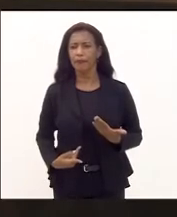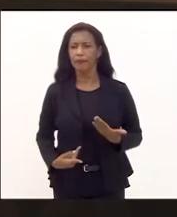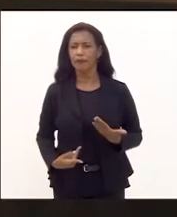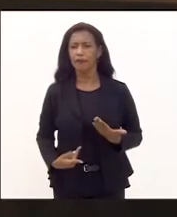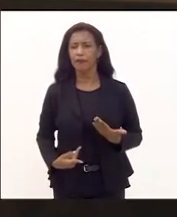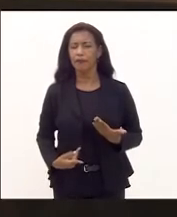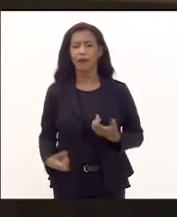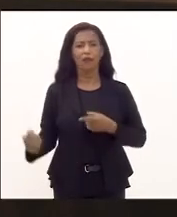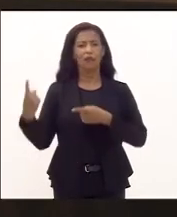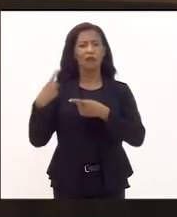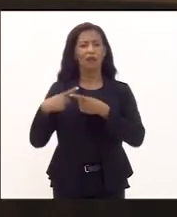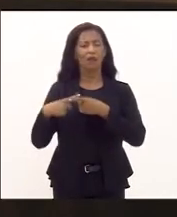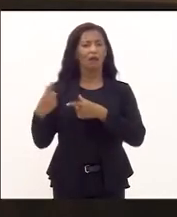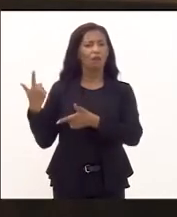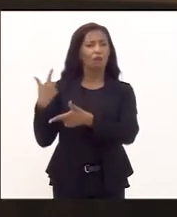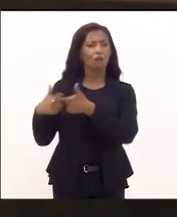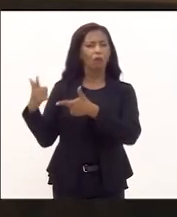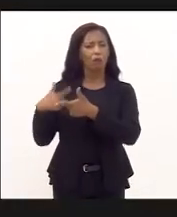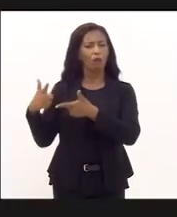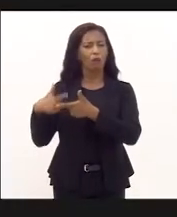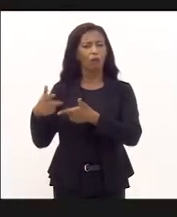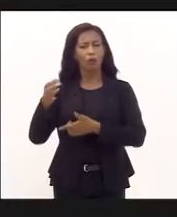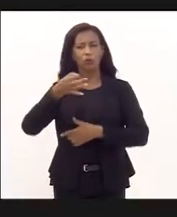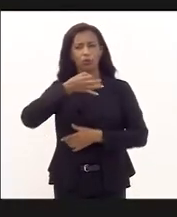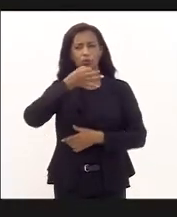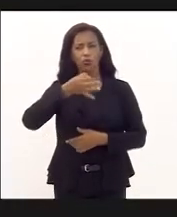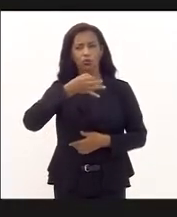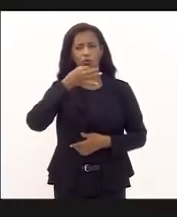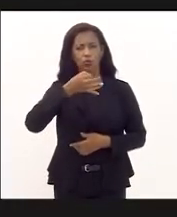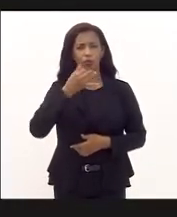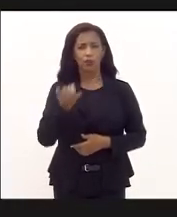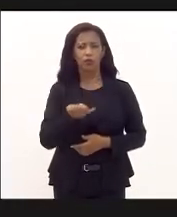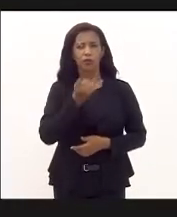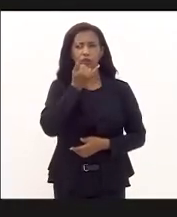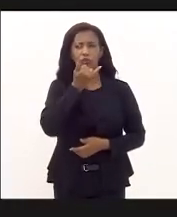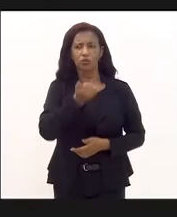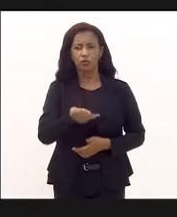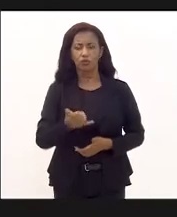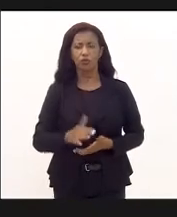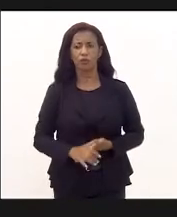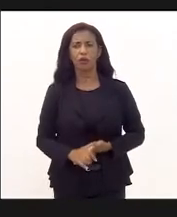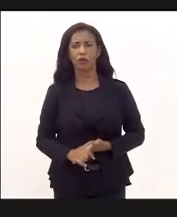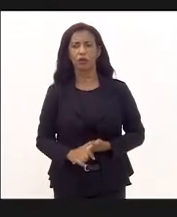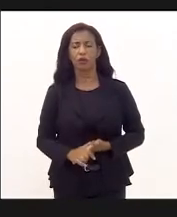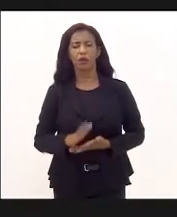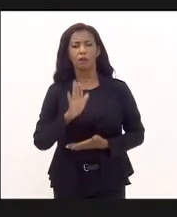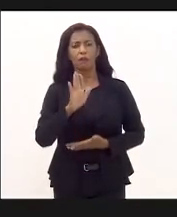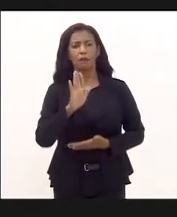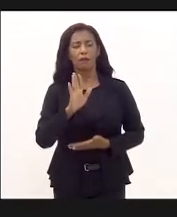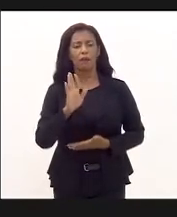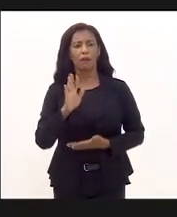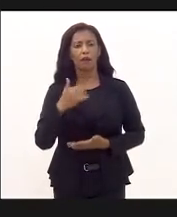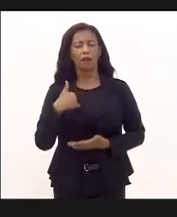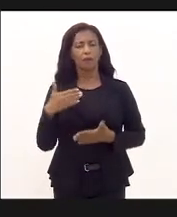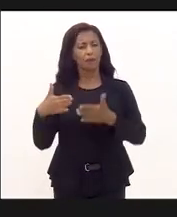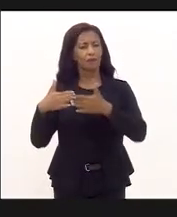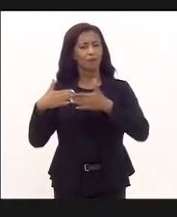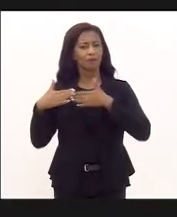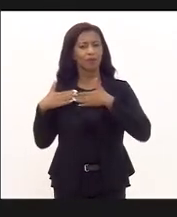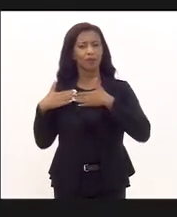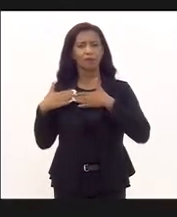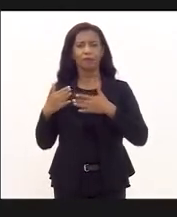Presidente, é porque eu estava com um probleminha aqui no áudio, queria pedir desculpa a Vossa Excelência, mas para consignar a minha abstenção